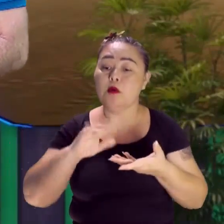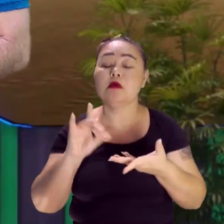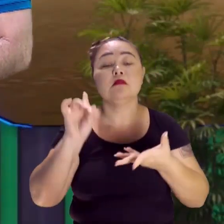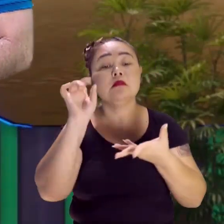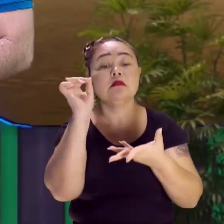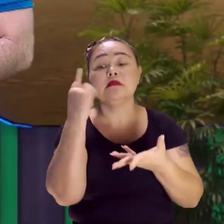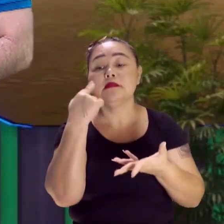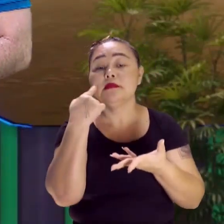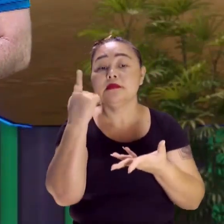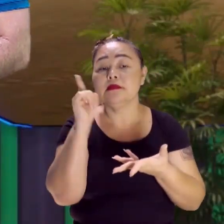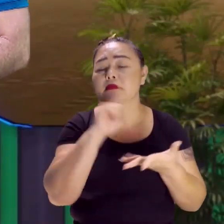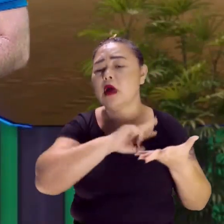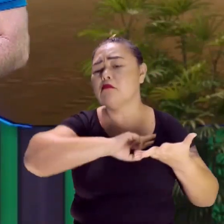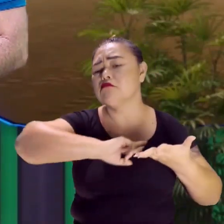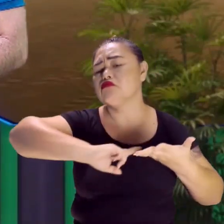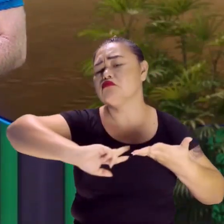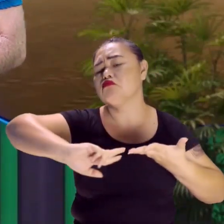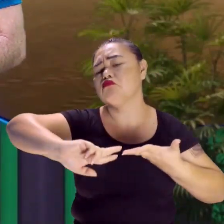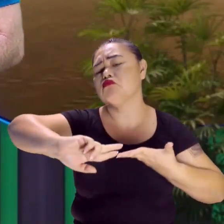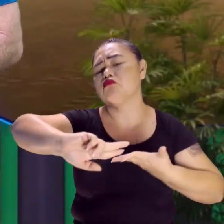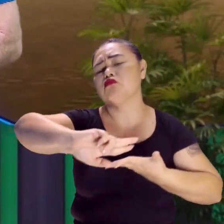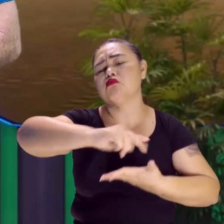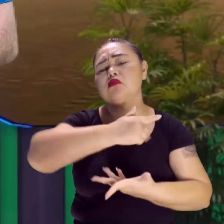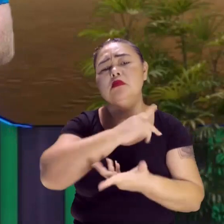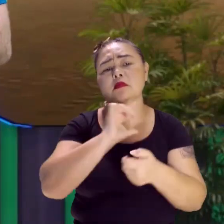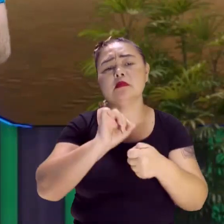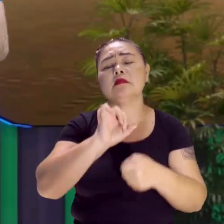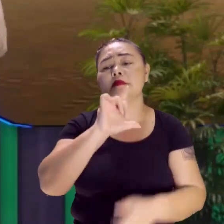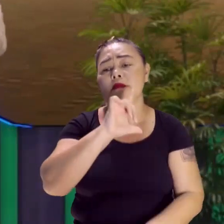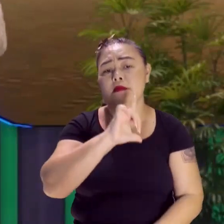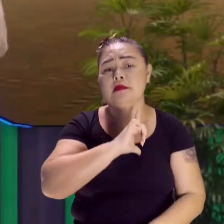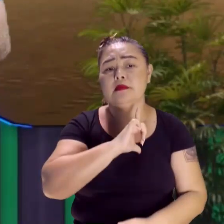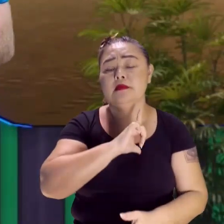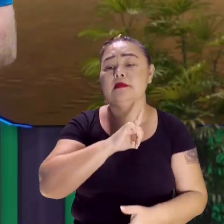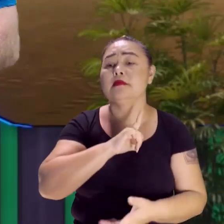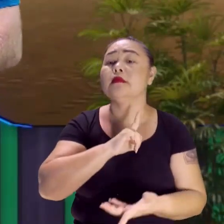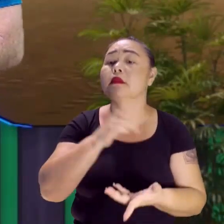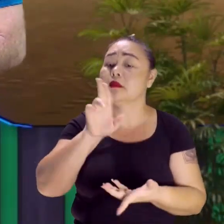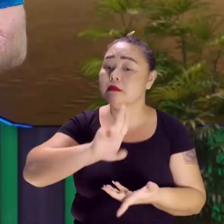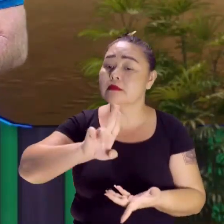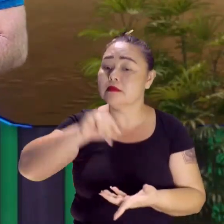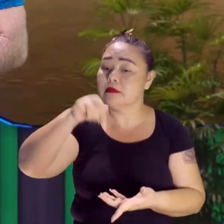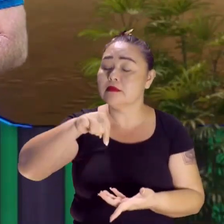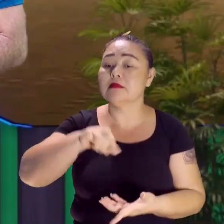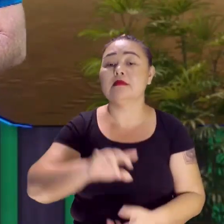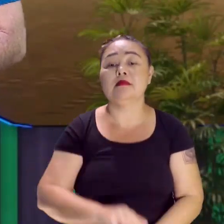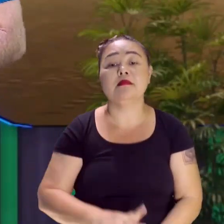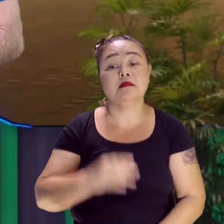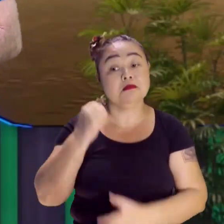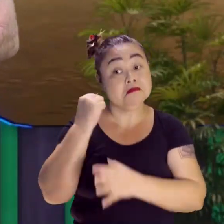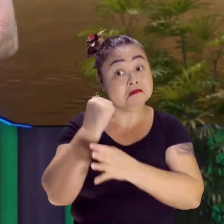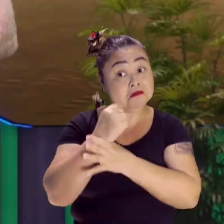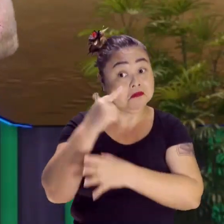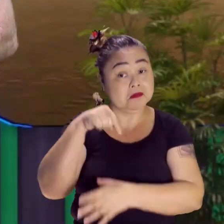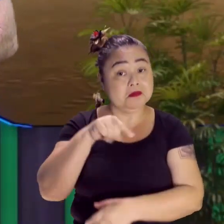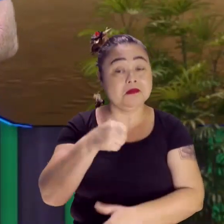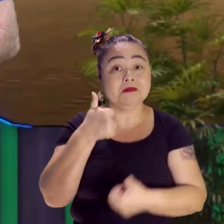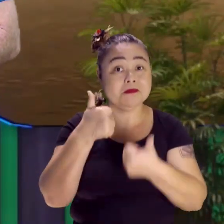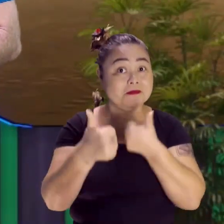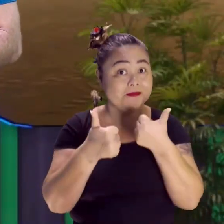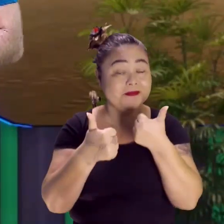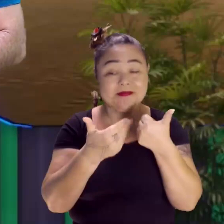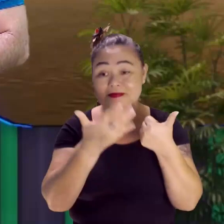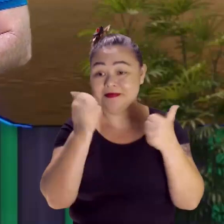bem então é uma grande quantidade que com certeza tem mercado consumidor aqui garantido garantido beleza